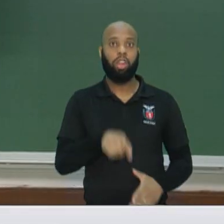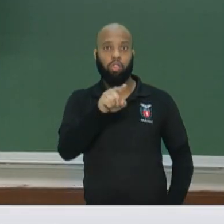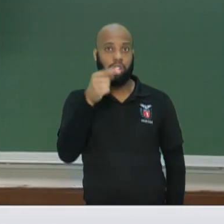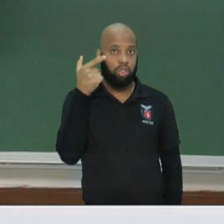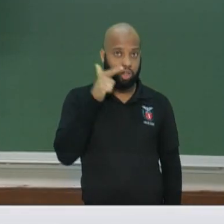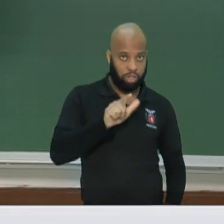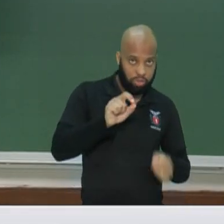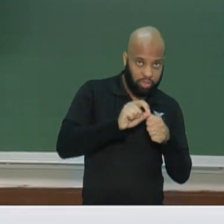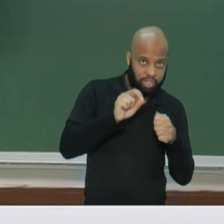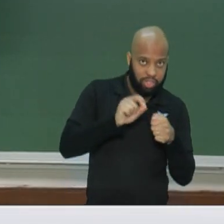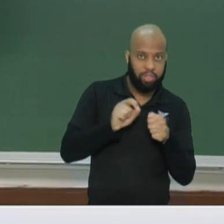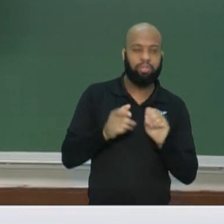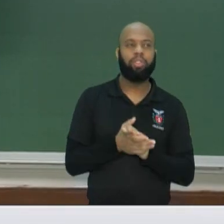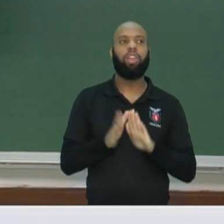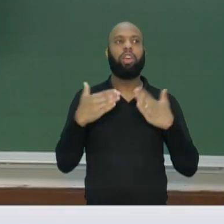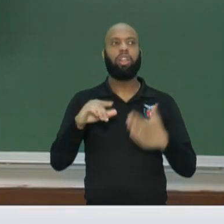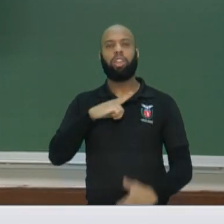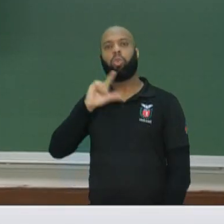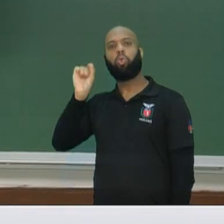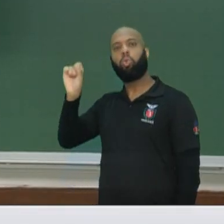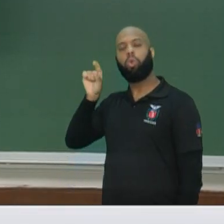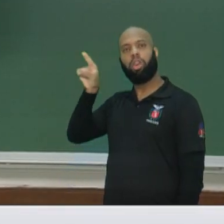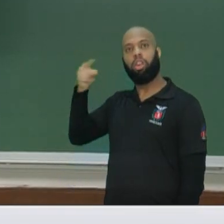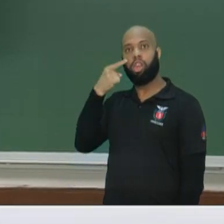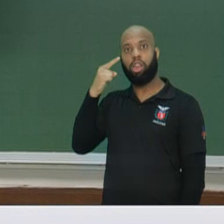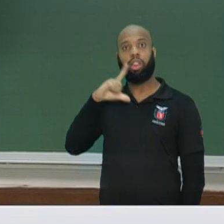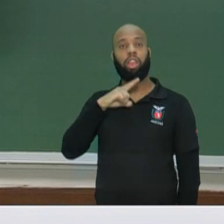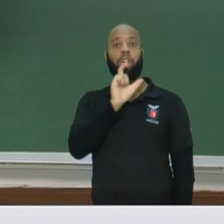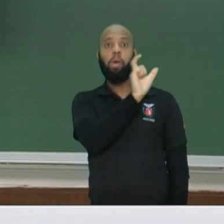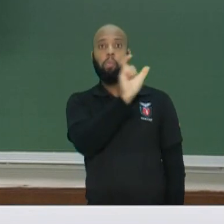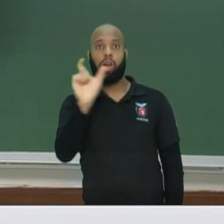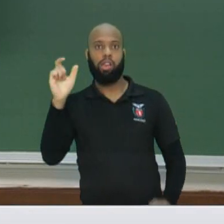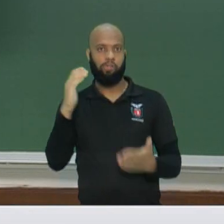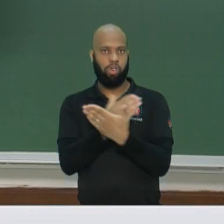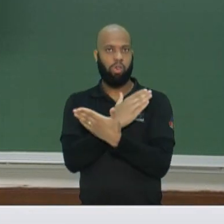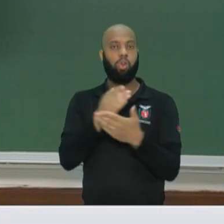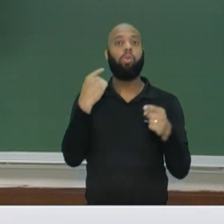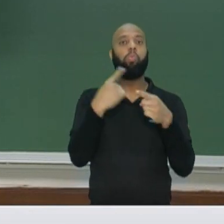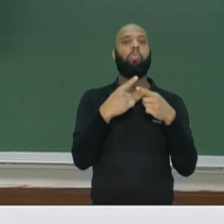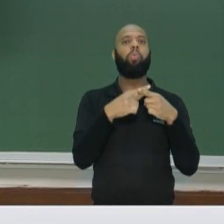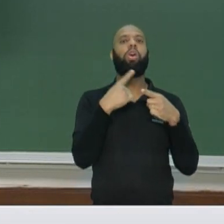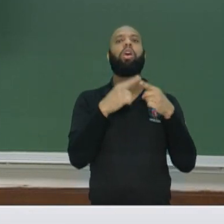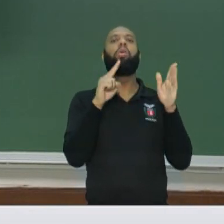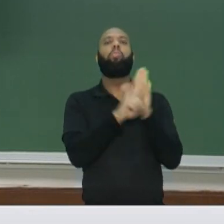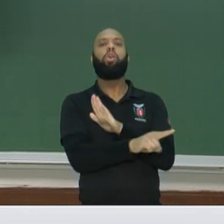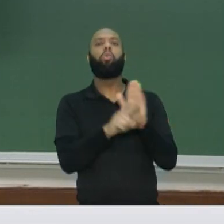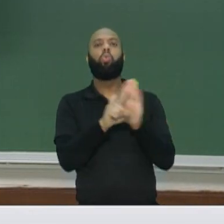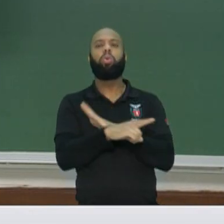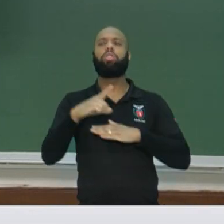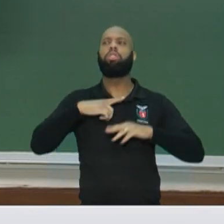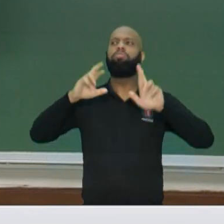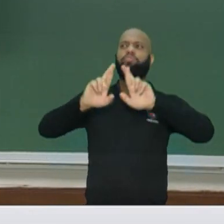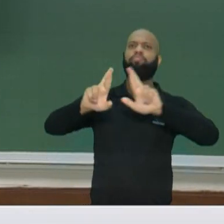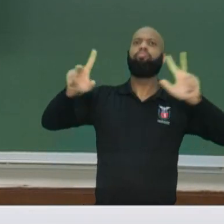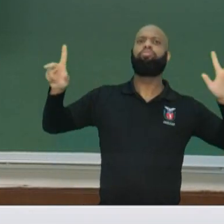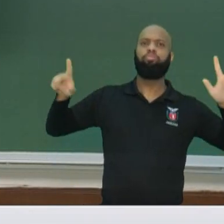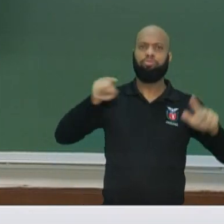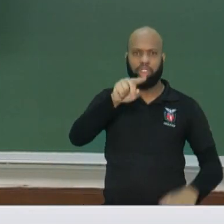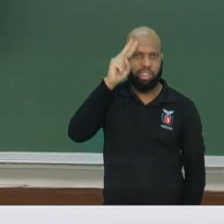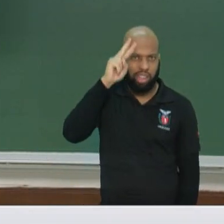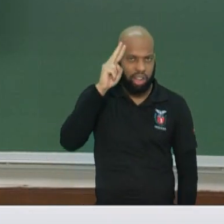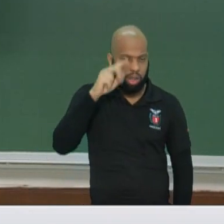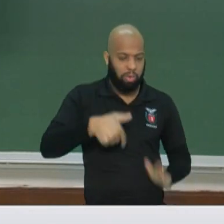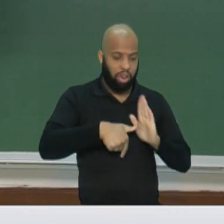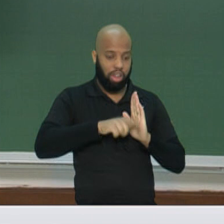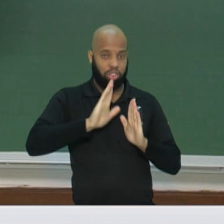Conseguiu fazer? Aqui nós temos que nos ater às palavras, certo? Ele está perguntando qual é a diferença. Lembra que a gente já conversou